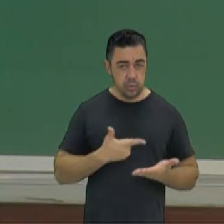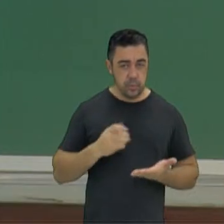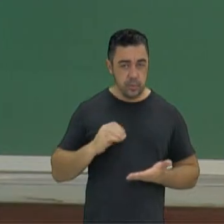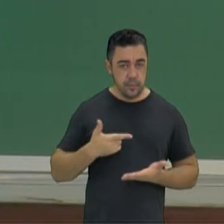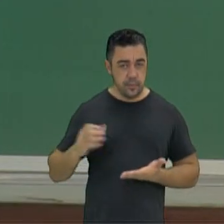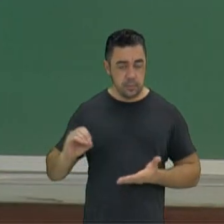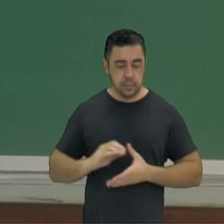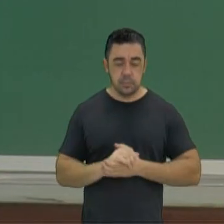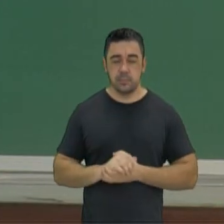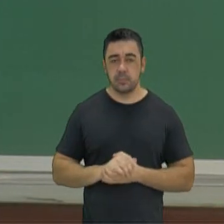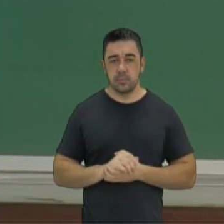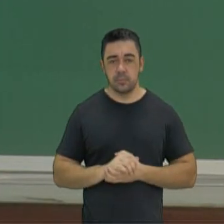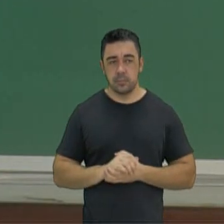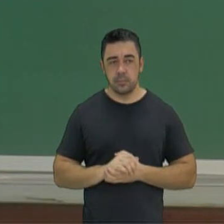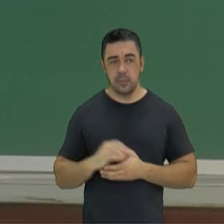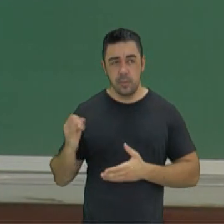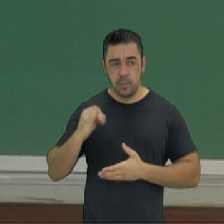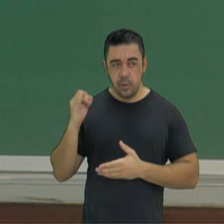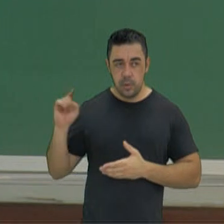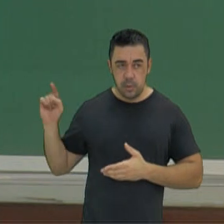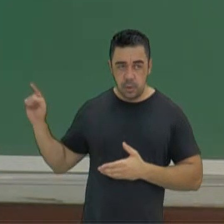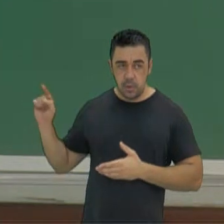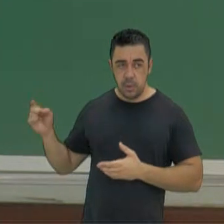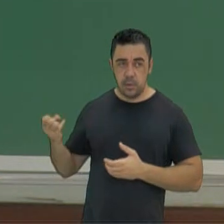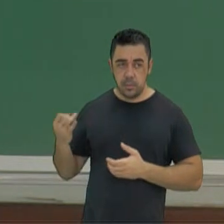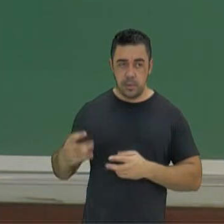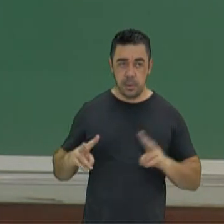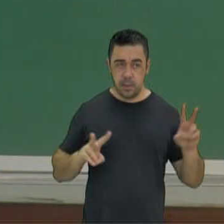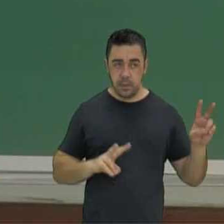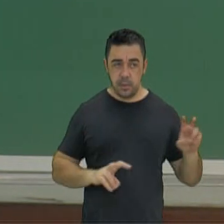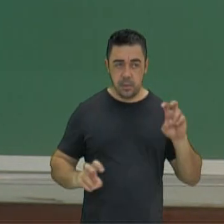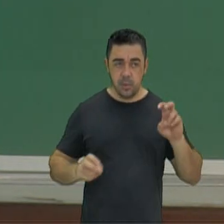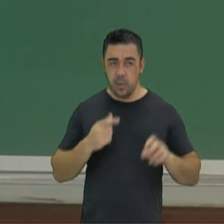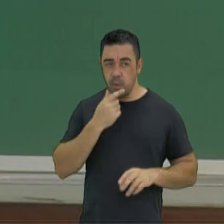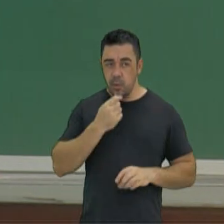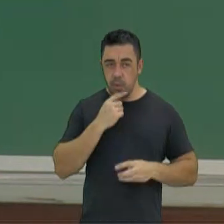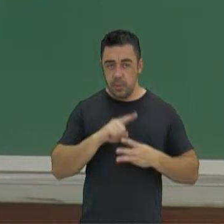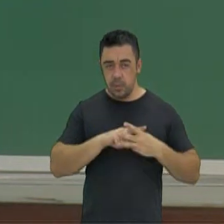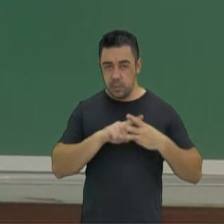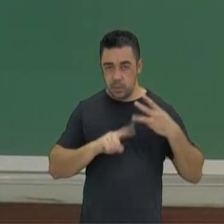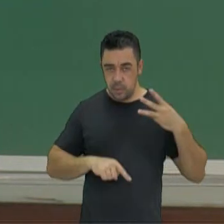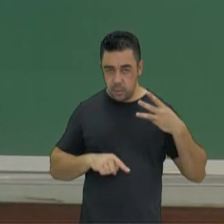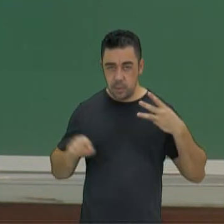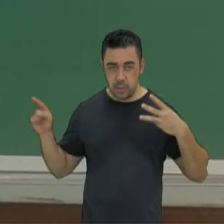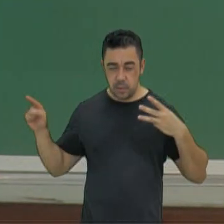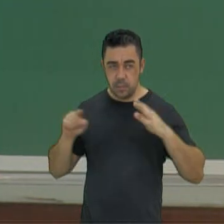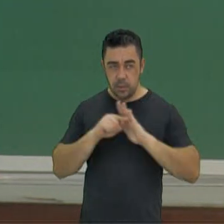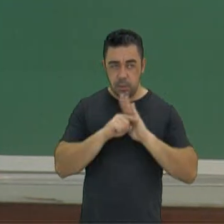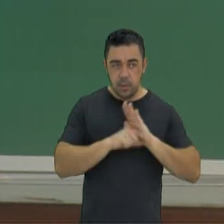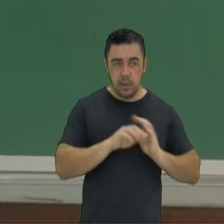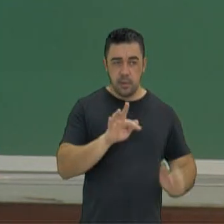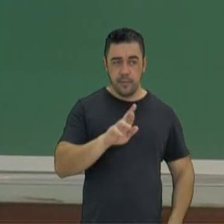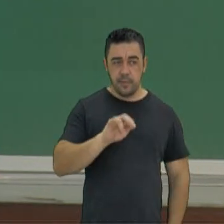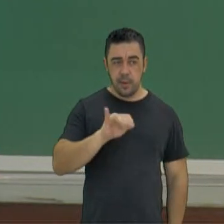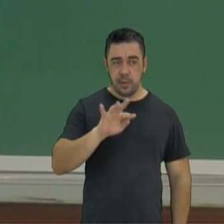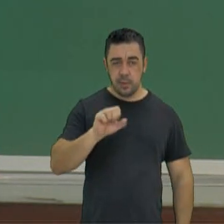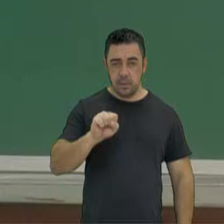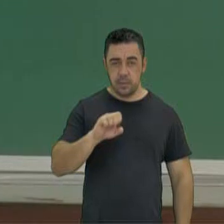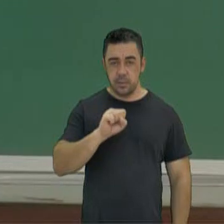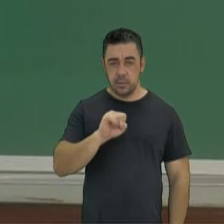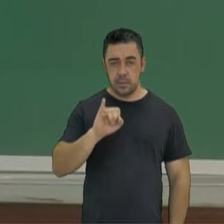E aí, um ponto importante, essa citação aqui de Freitas, Silva e Carvalho, 2015, vai falar um